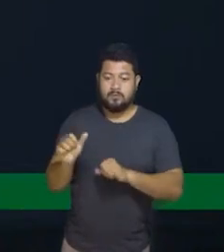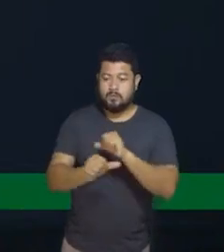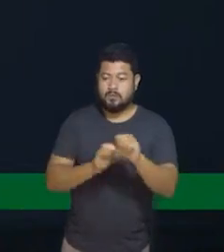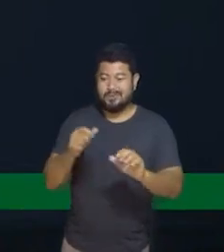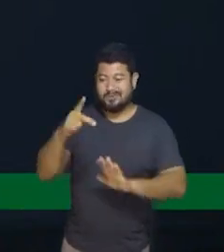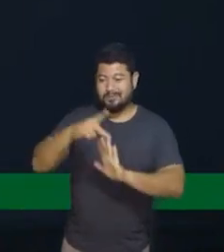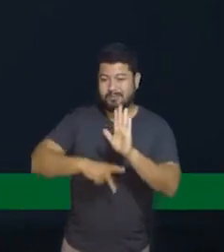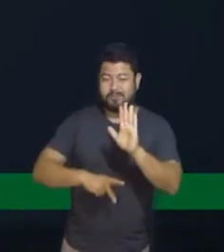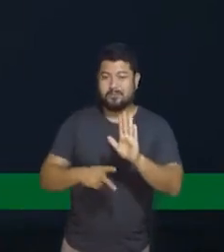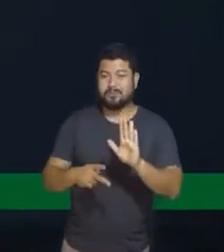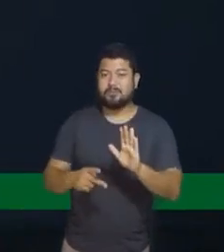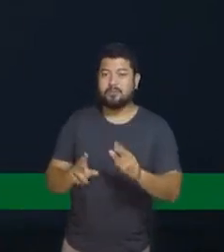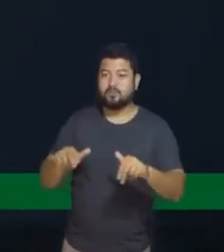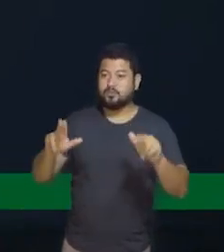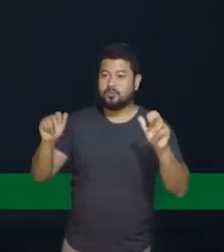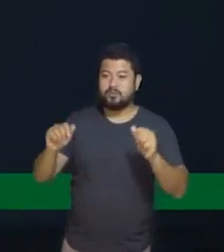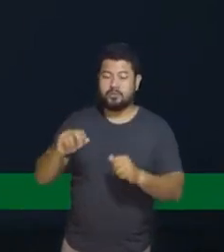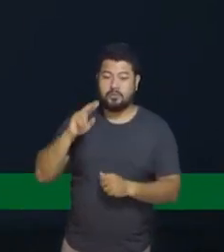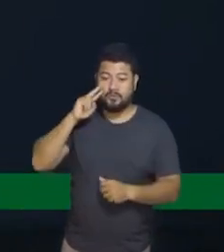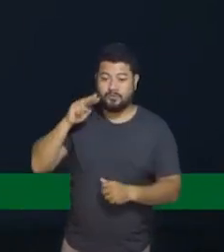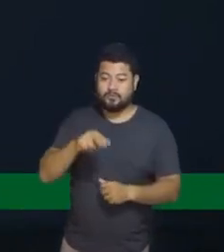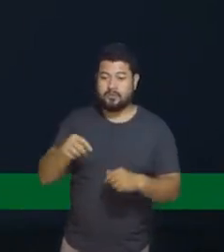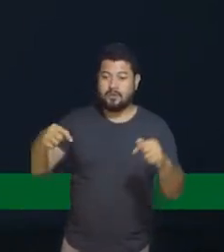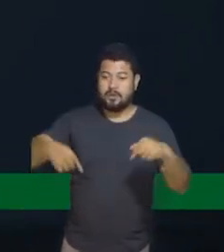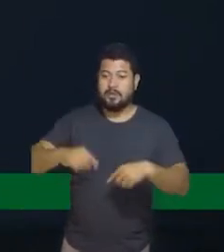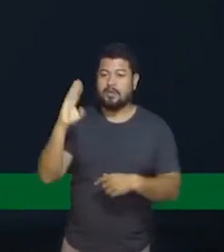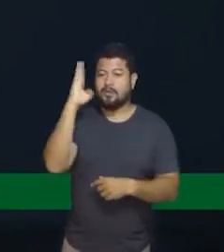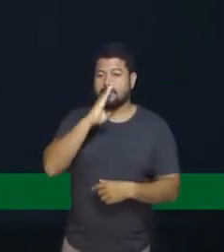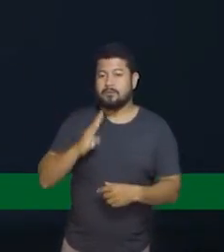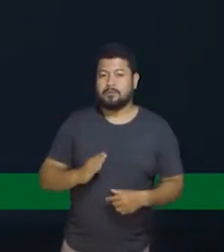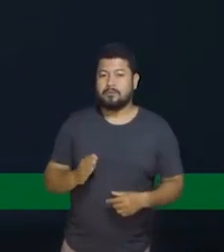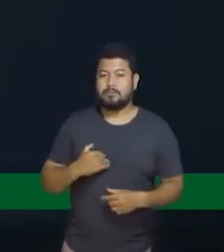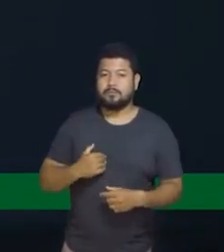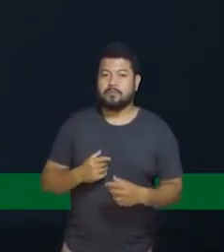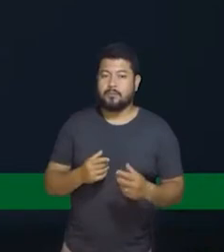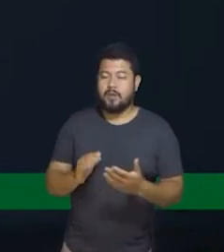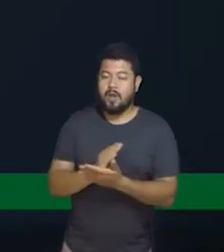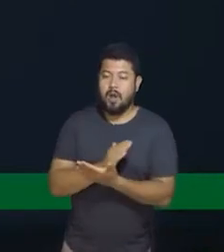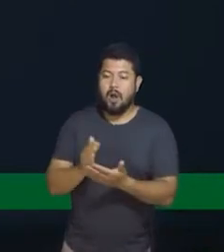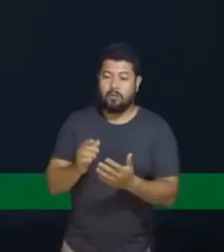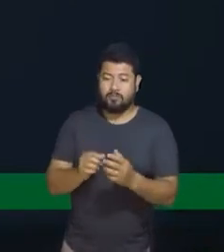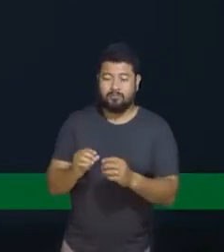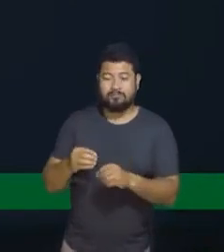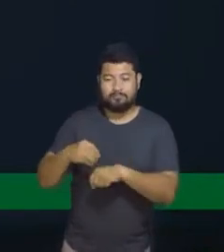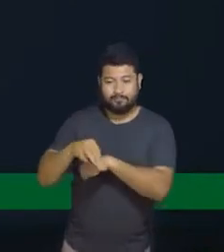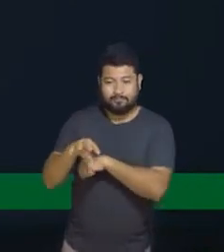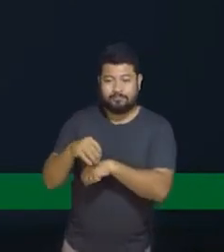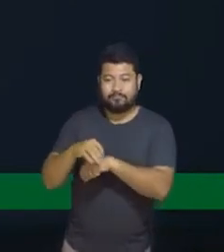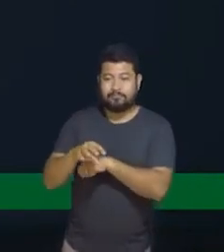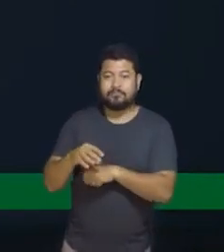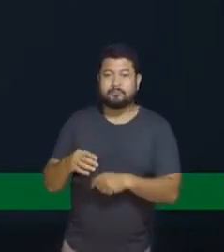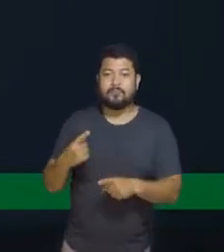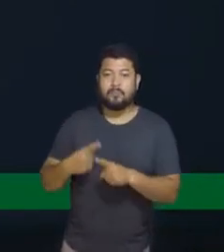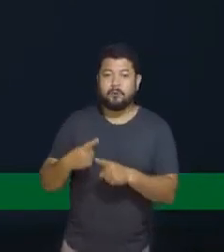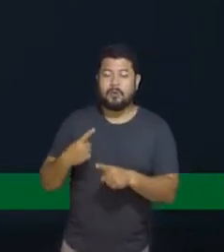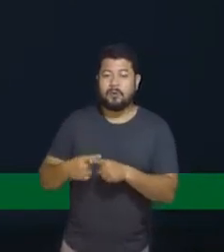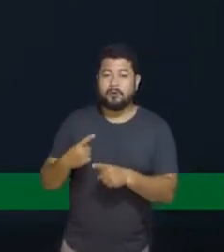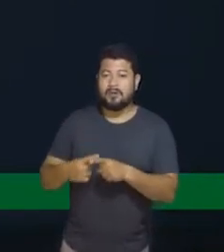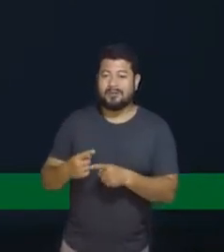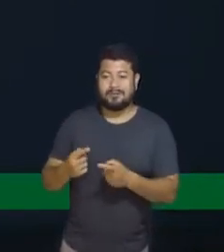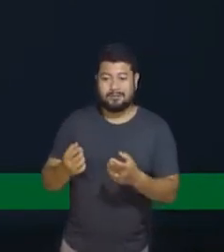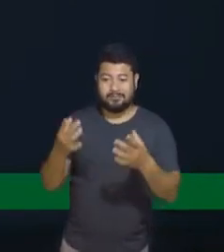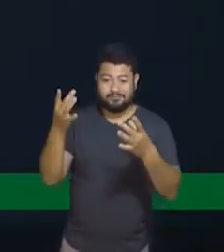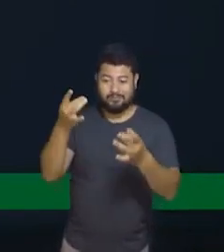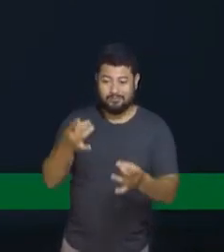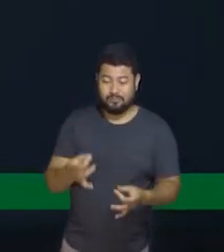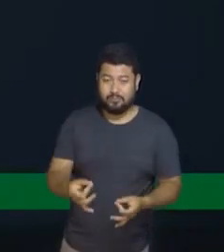precedentes na história da educação brasileira. Ajustes se fazem necessários, dada a complexidade deste programa e as inúmeras